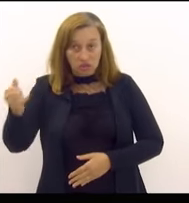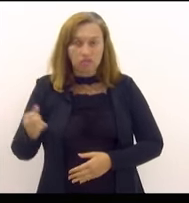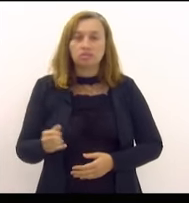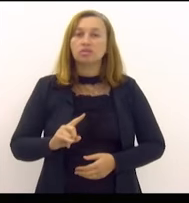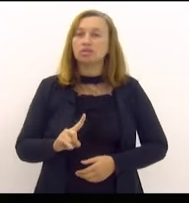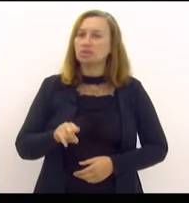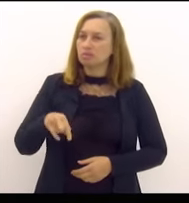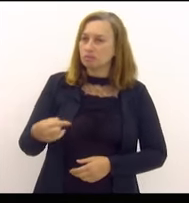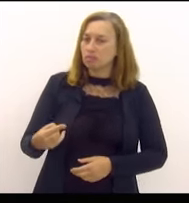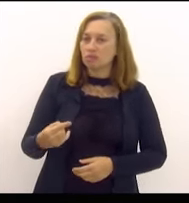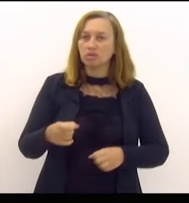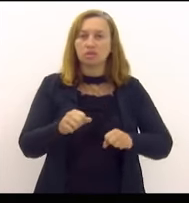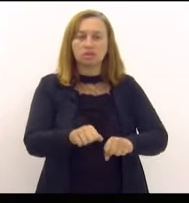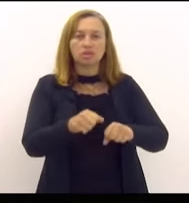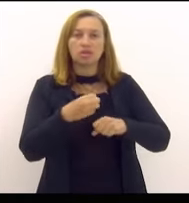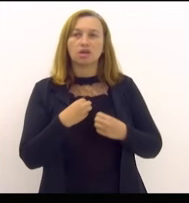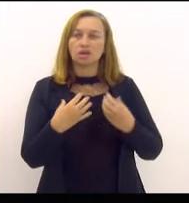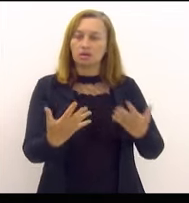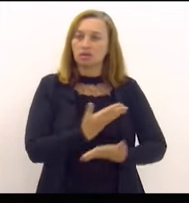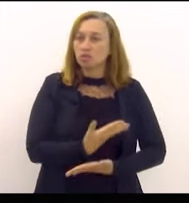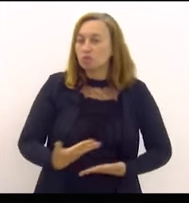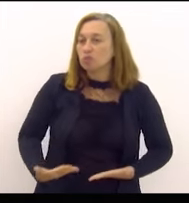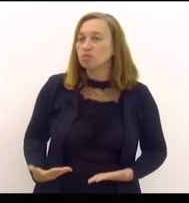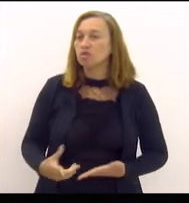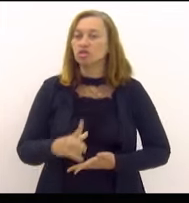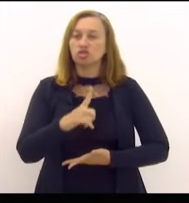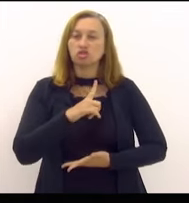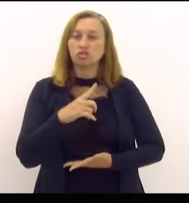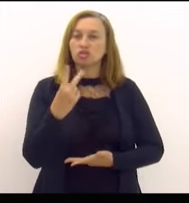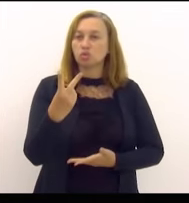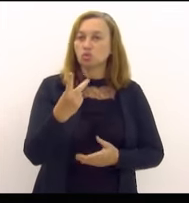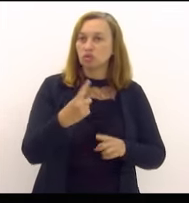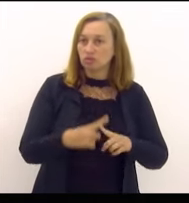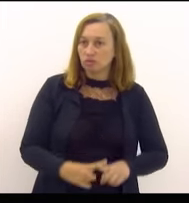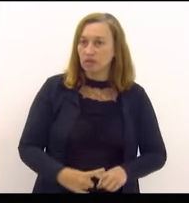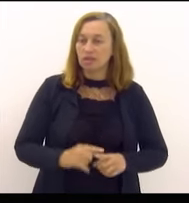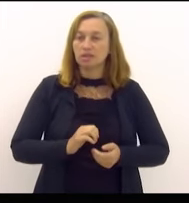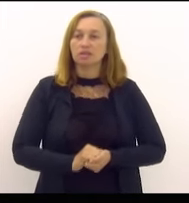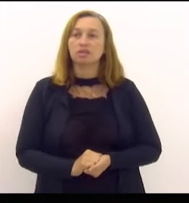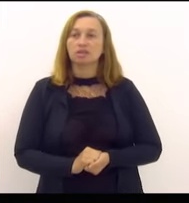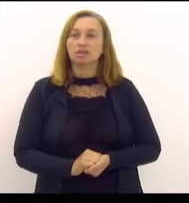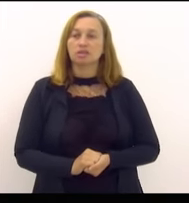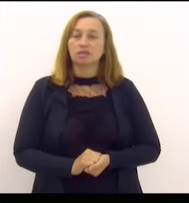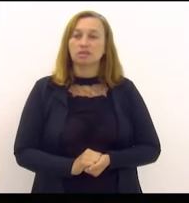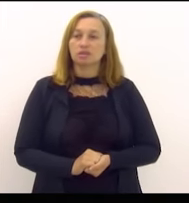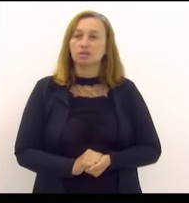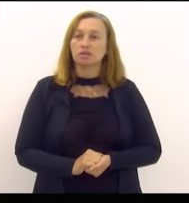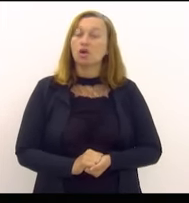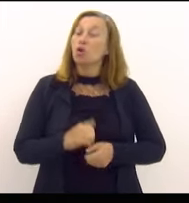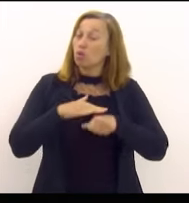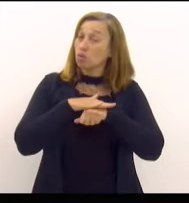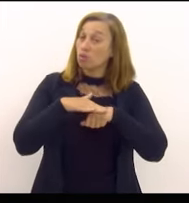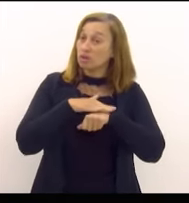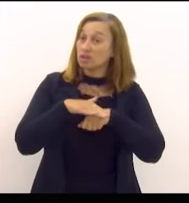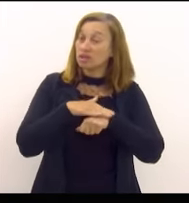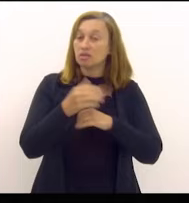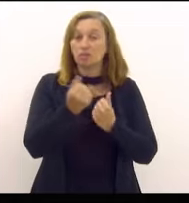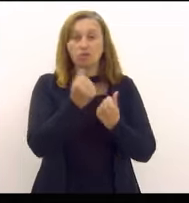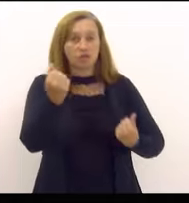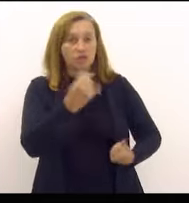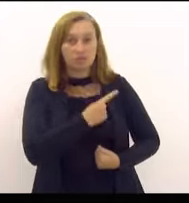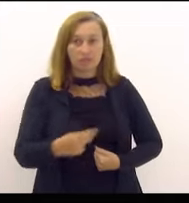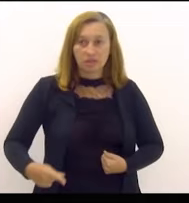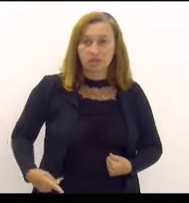Posteriormente a essa audiência pública, eu estive duas vezes na Fundação. Eu conversei com o vice-presidente,